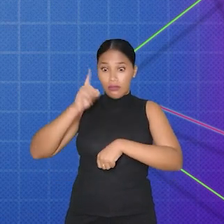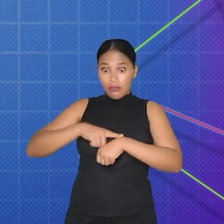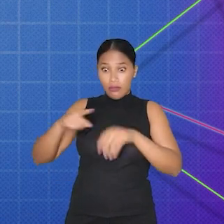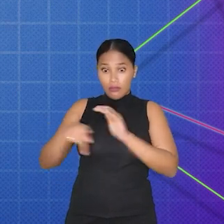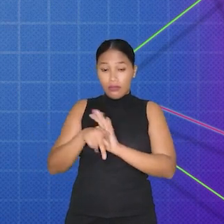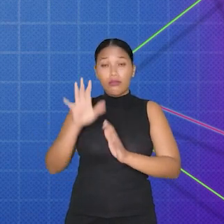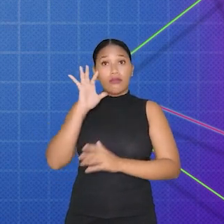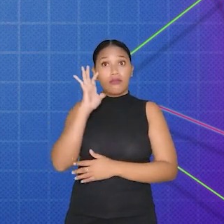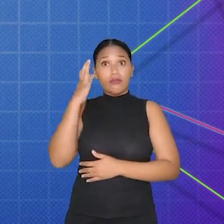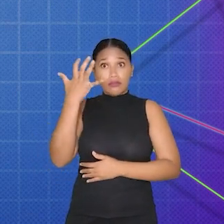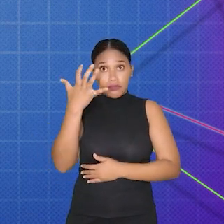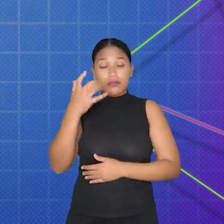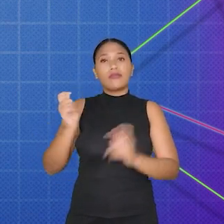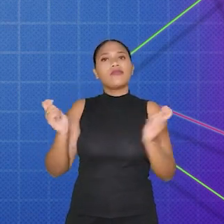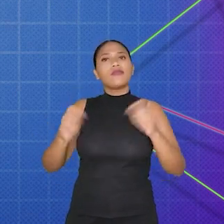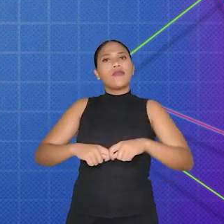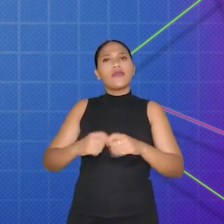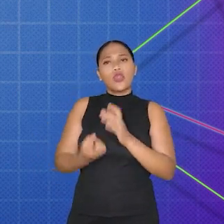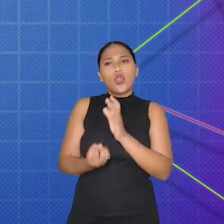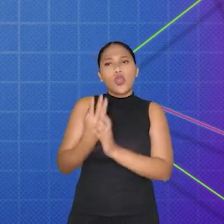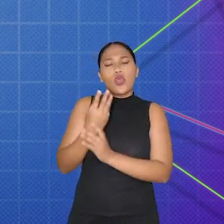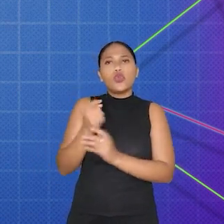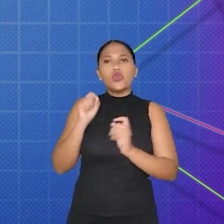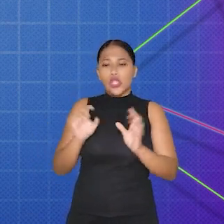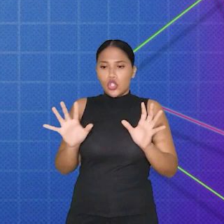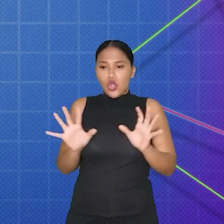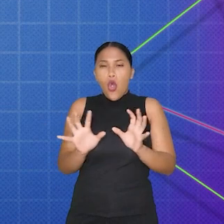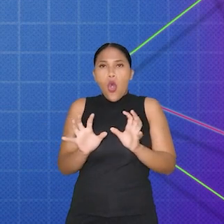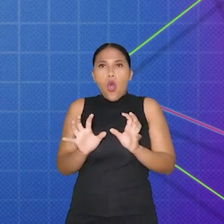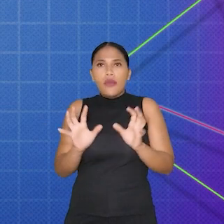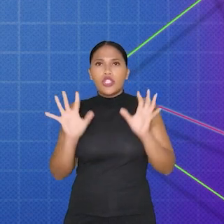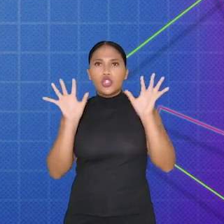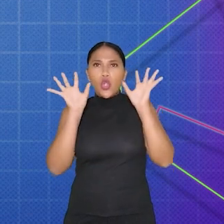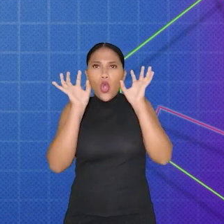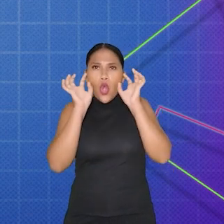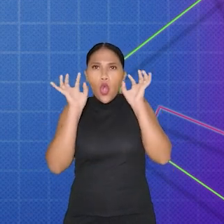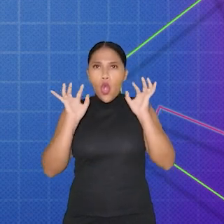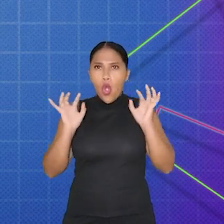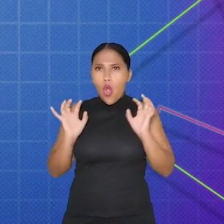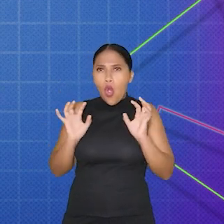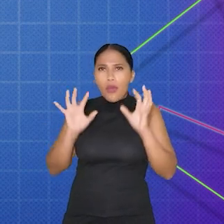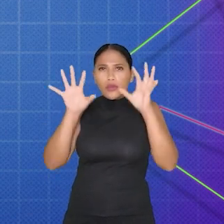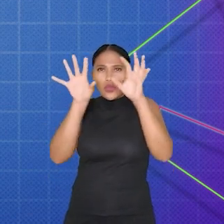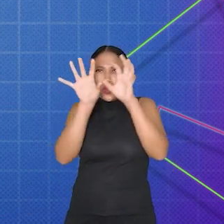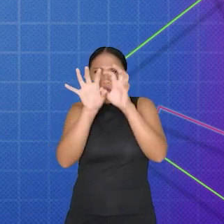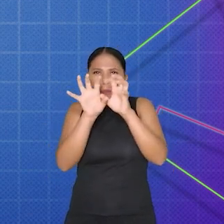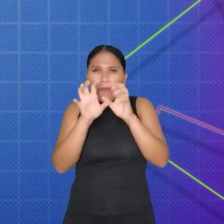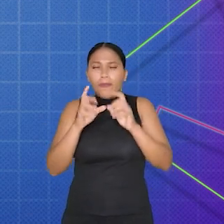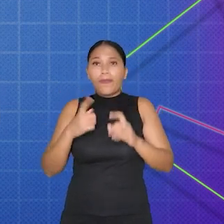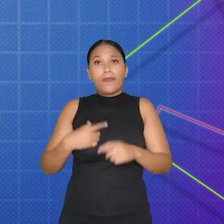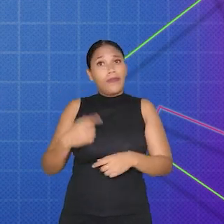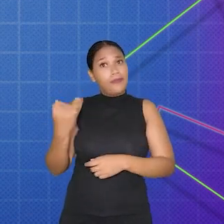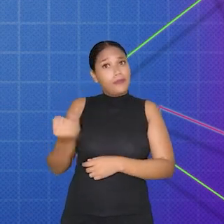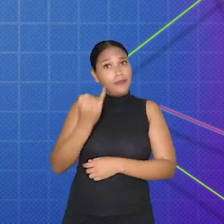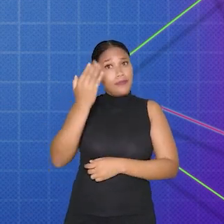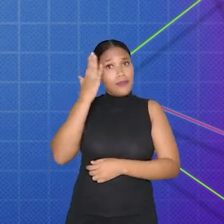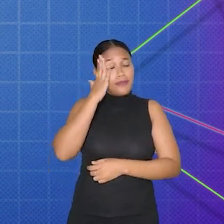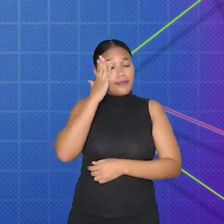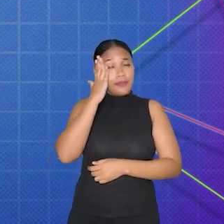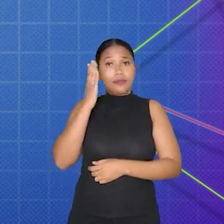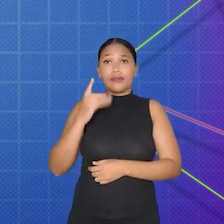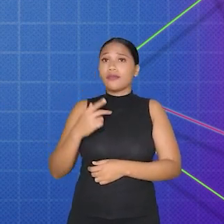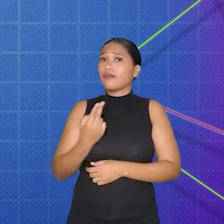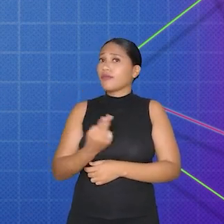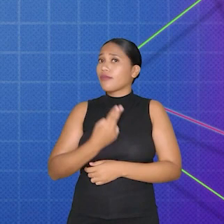vez definida a posição da fonte de luz, é possível começar a criar sombras e destaques na imagem. Para isso, é importante entender que a luz